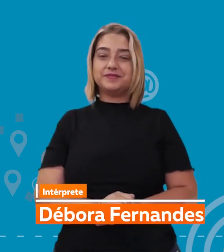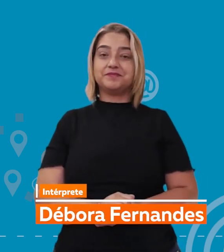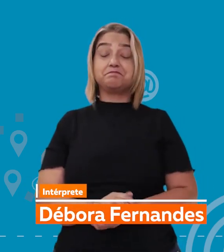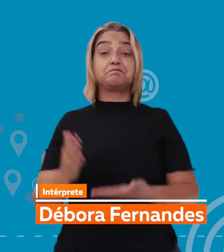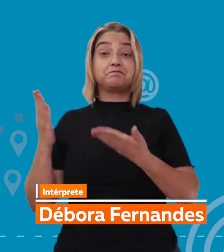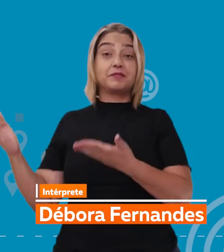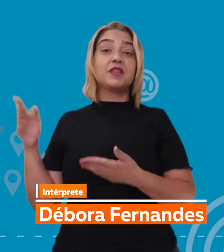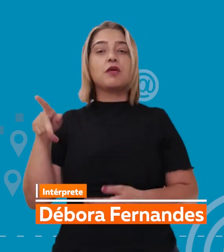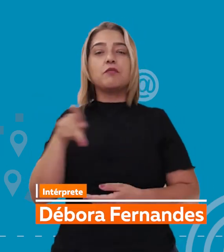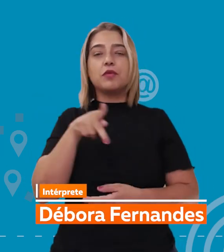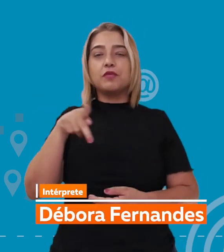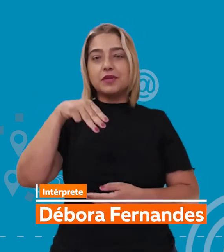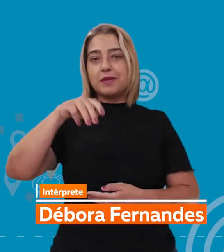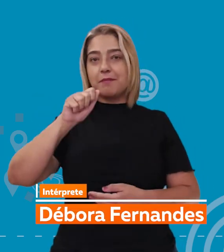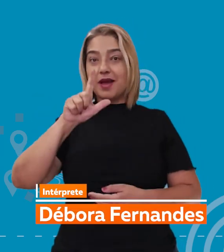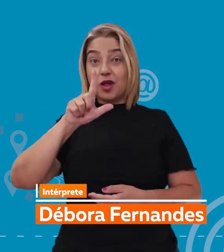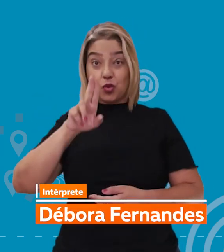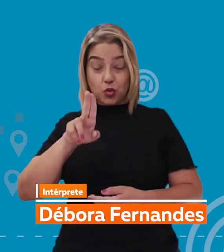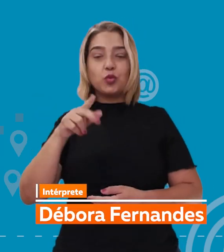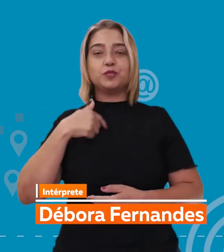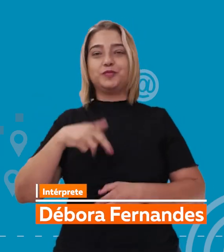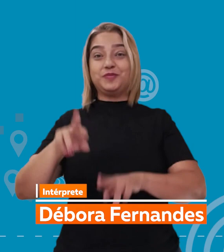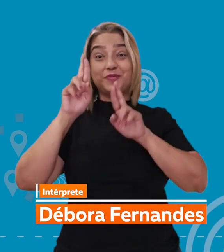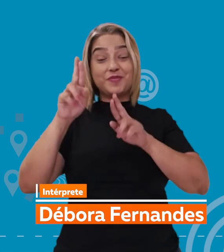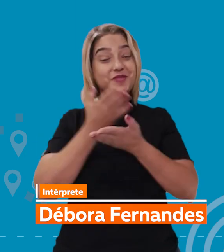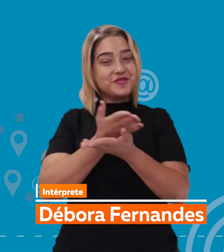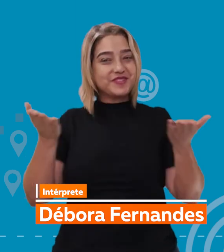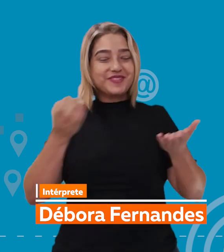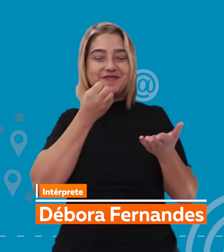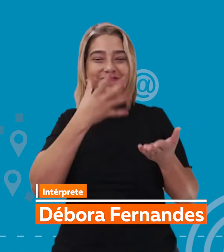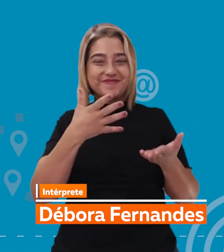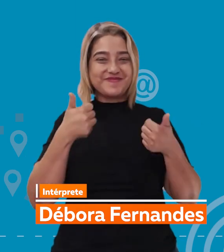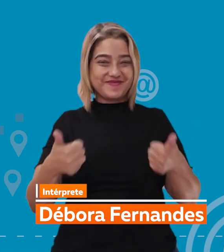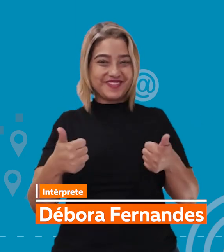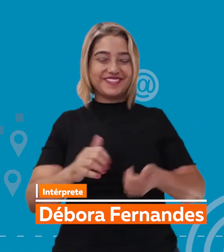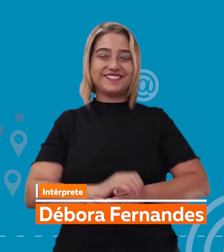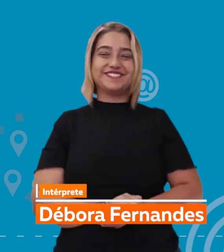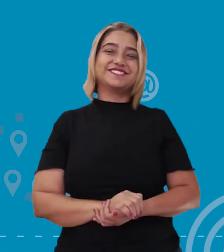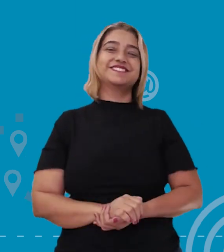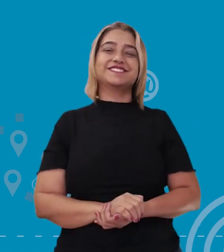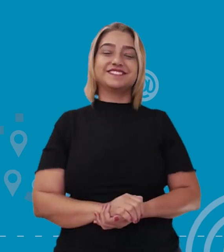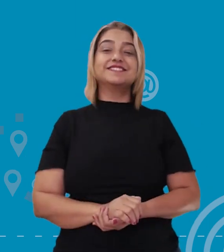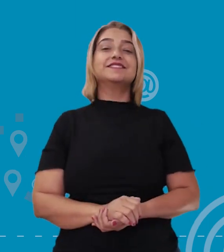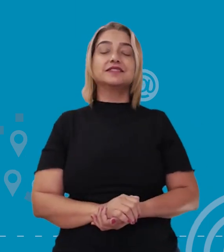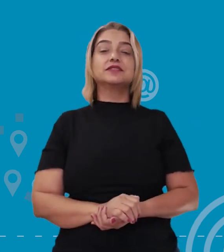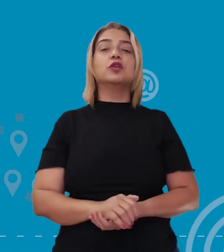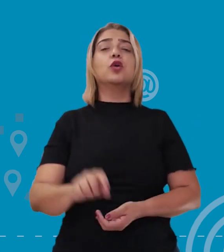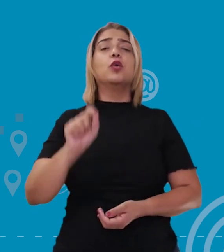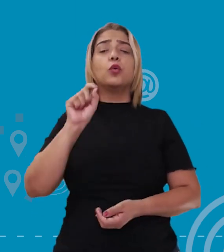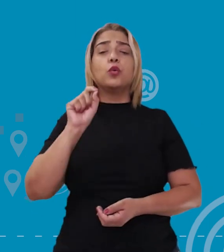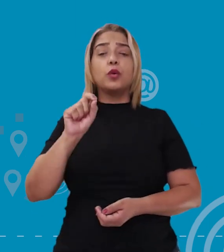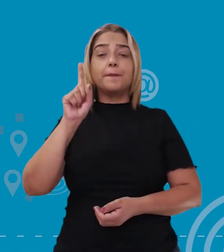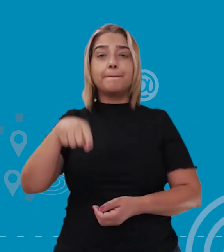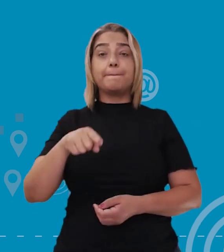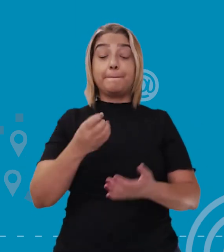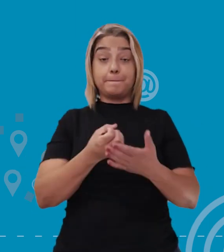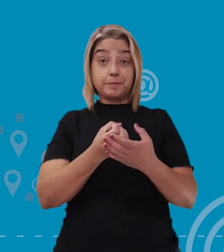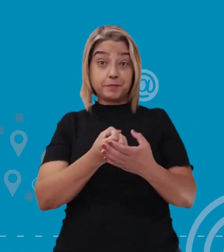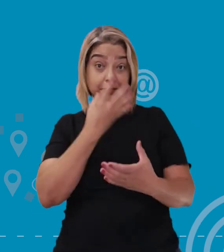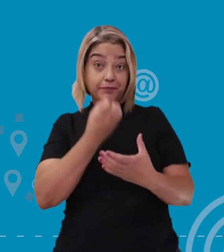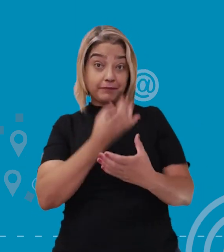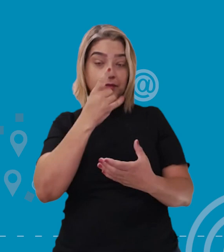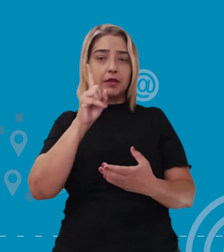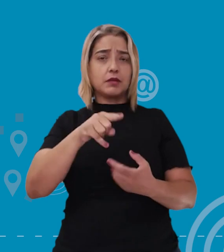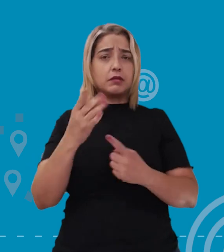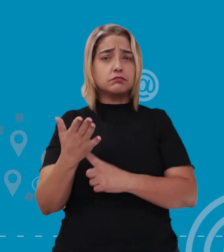Eu sou a professora Malu Ramos e espero que vocês estejam bem. Com o episódio